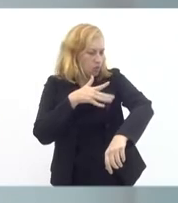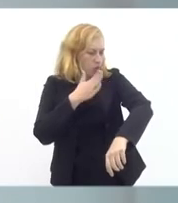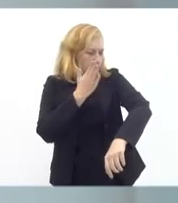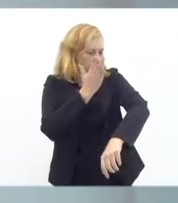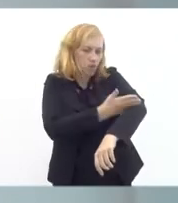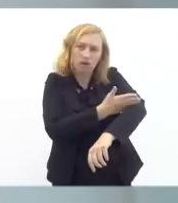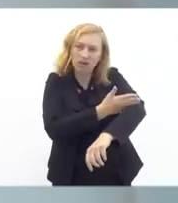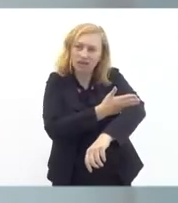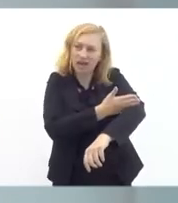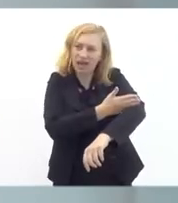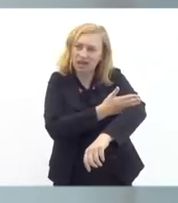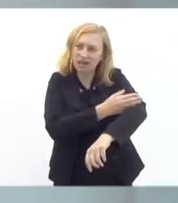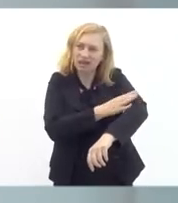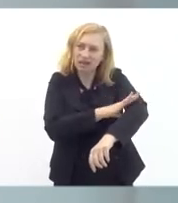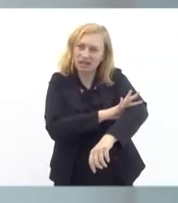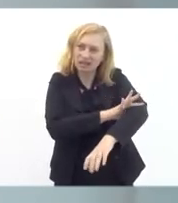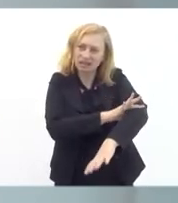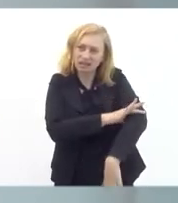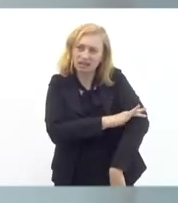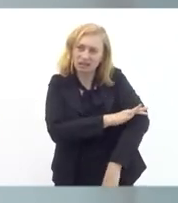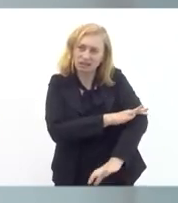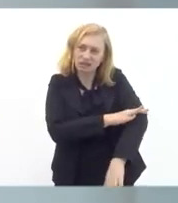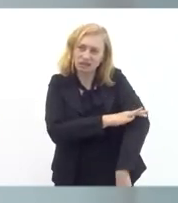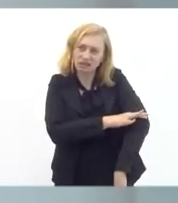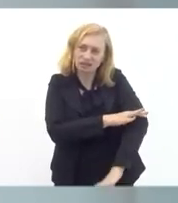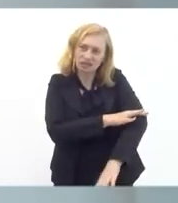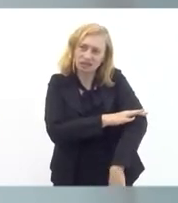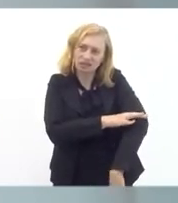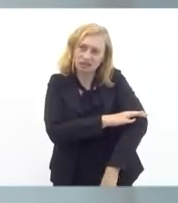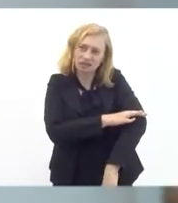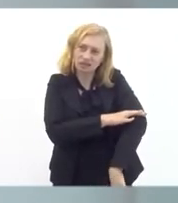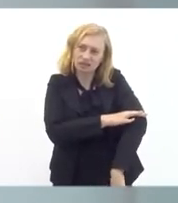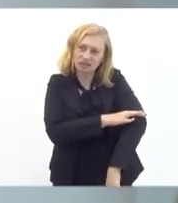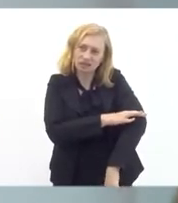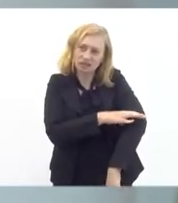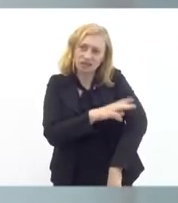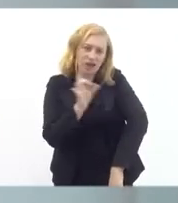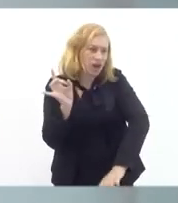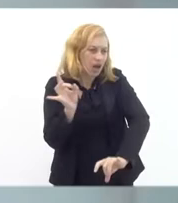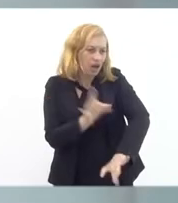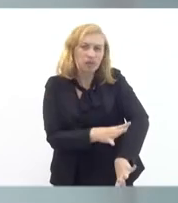lado, a perninha dele. E aí, hoje ela corre, brinca, saudável, mas